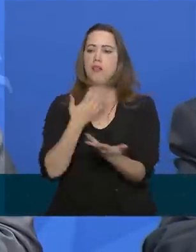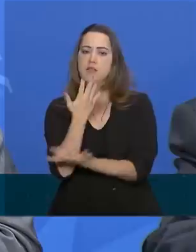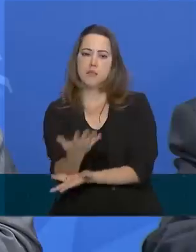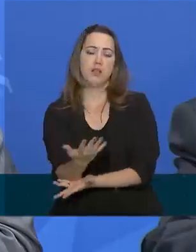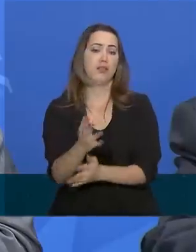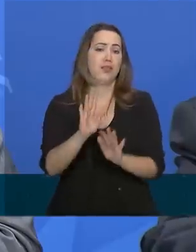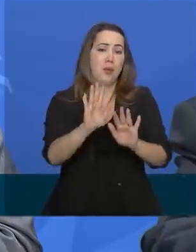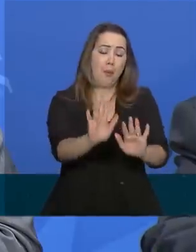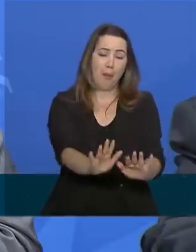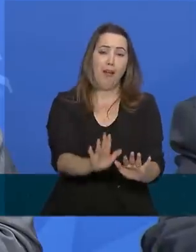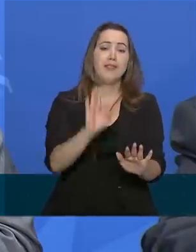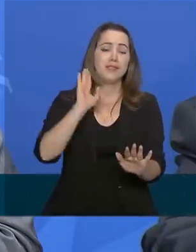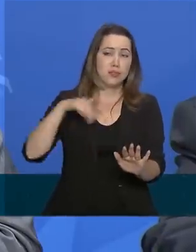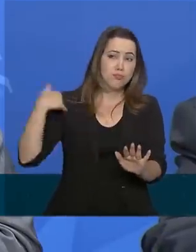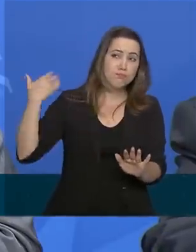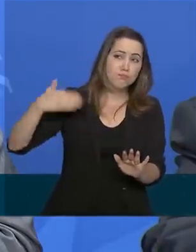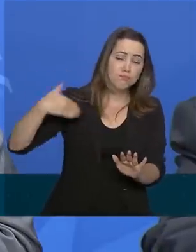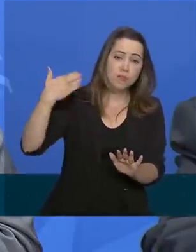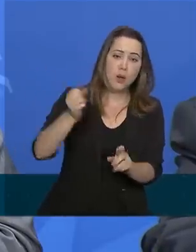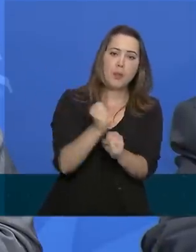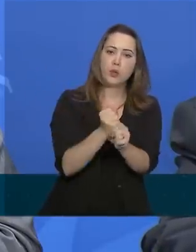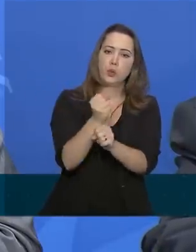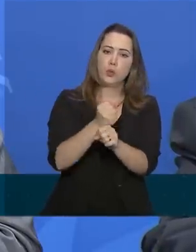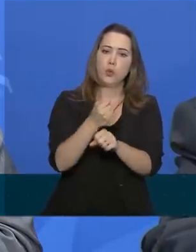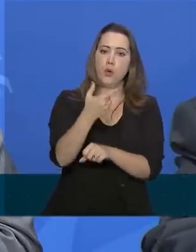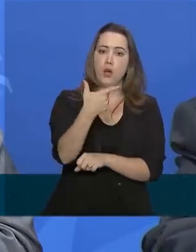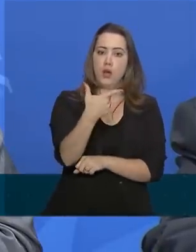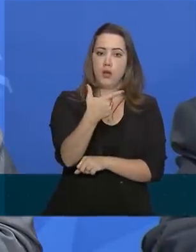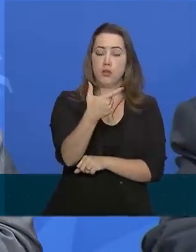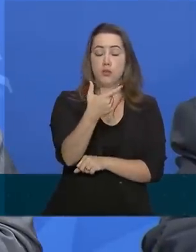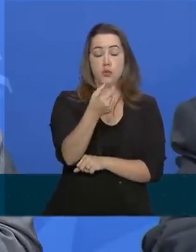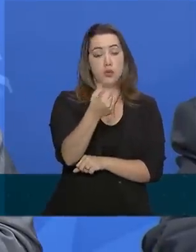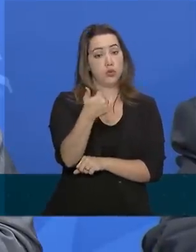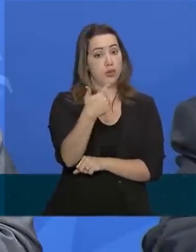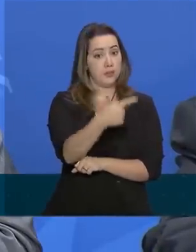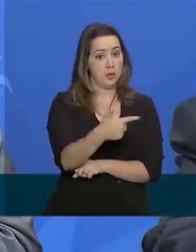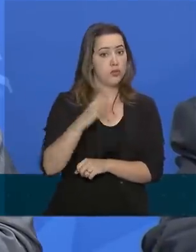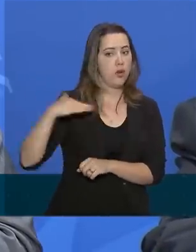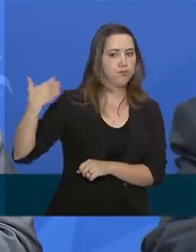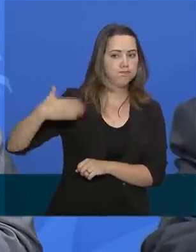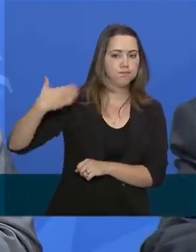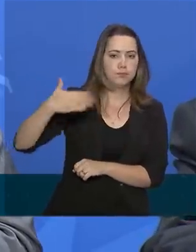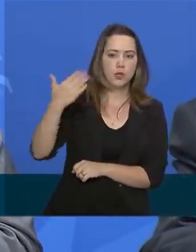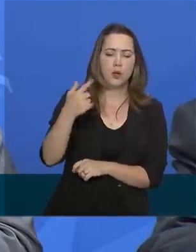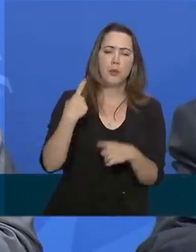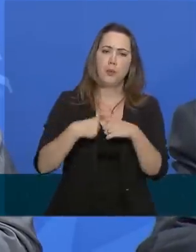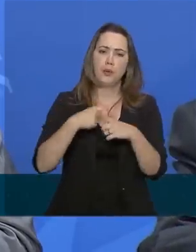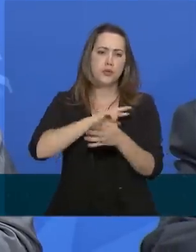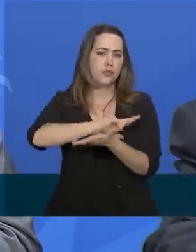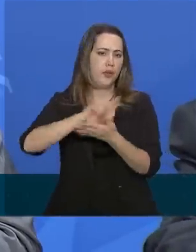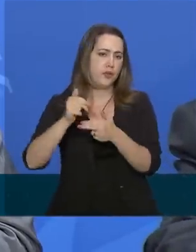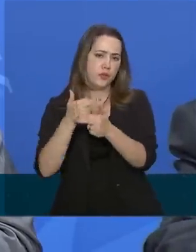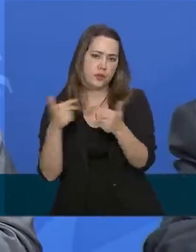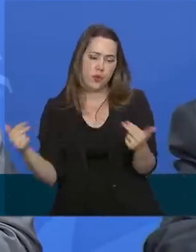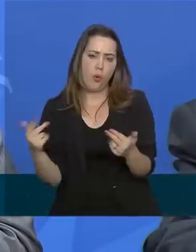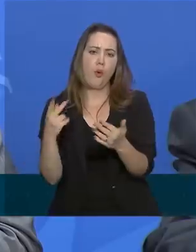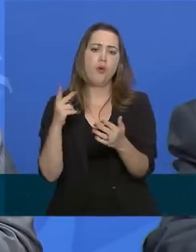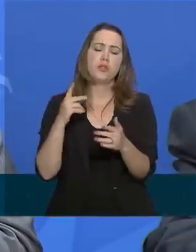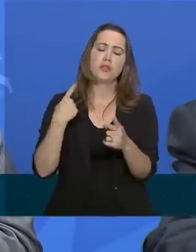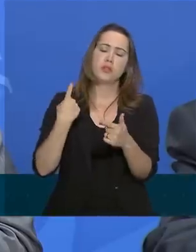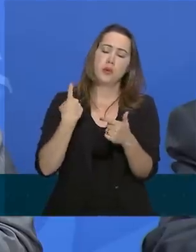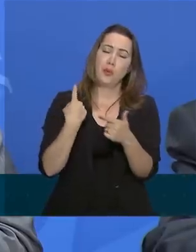desde 2012 por diversas razões de pressão e ilegal sobre a